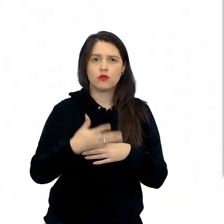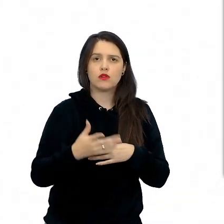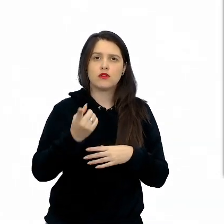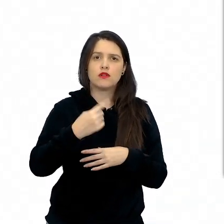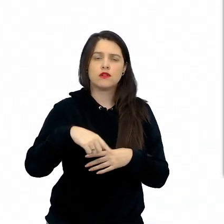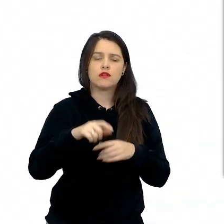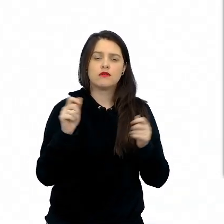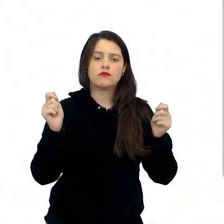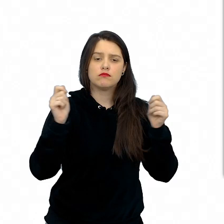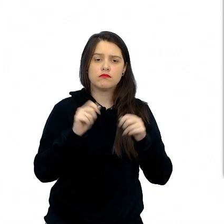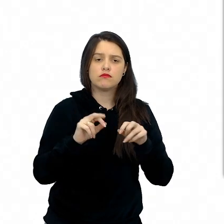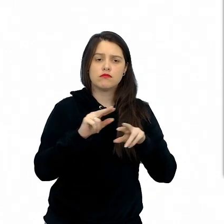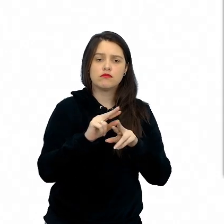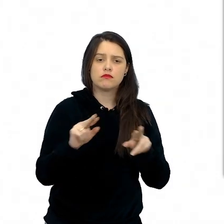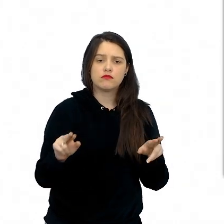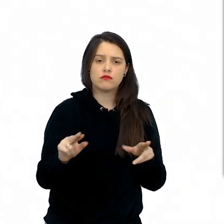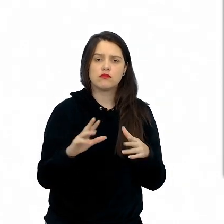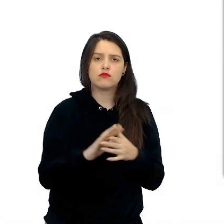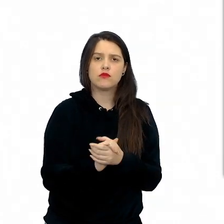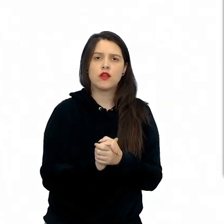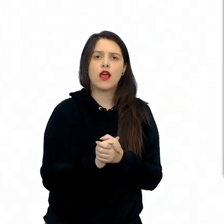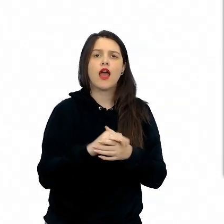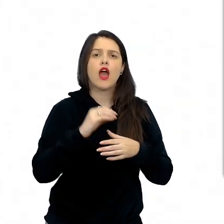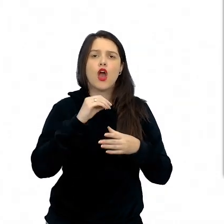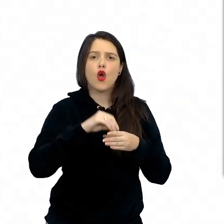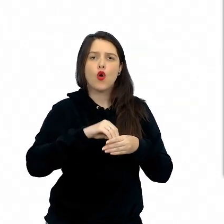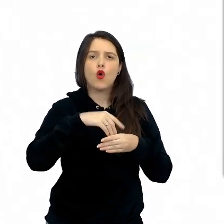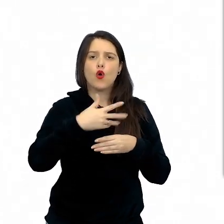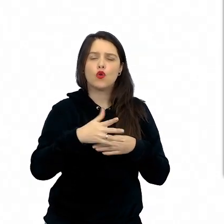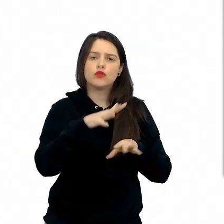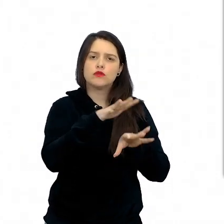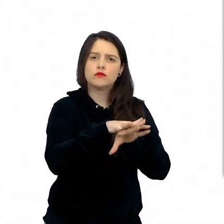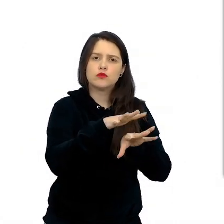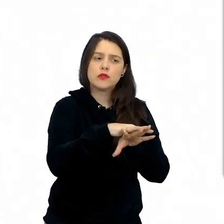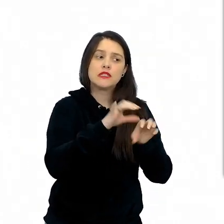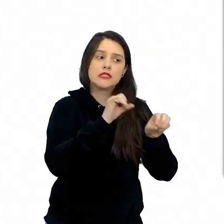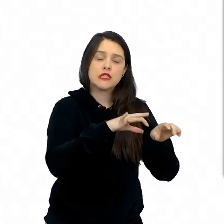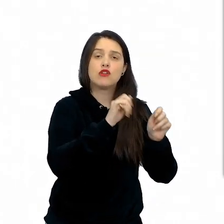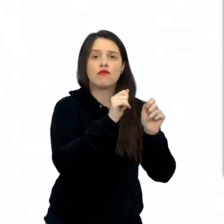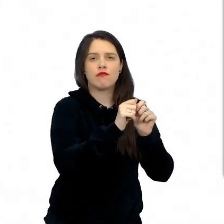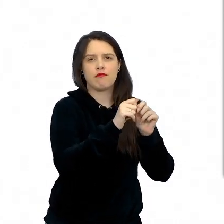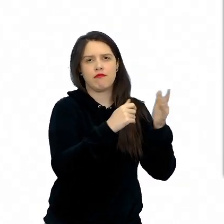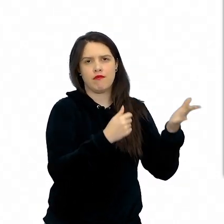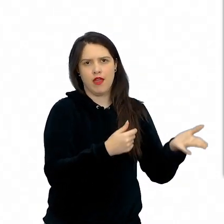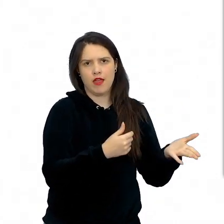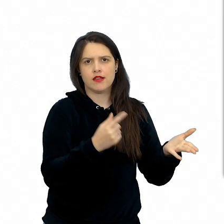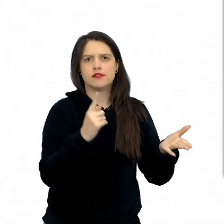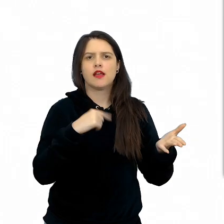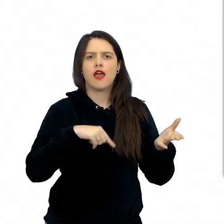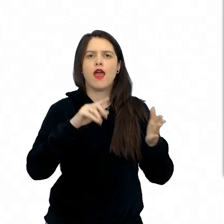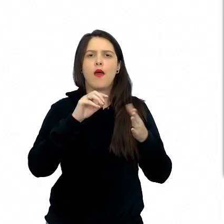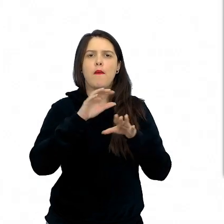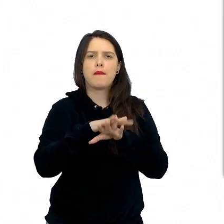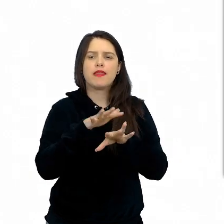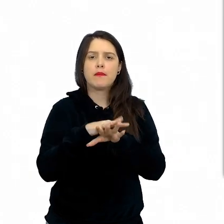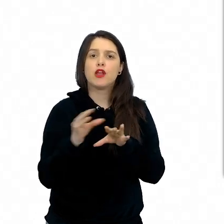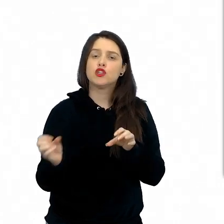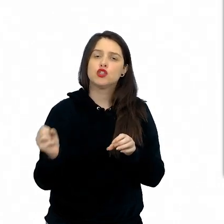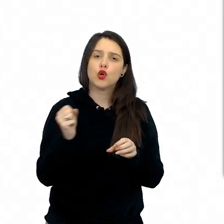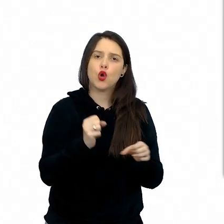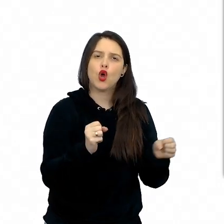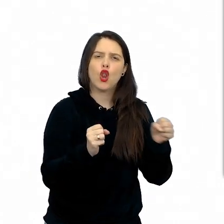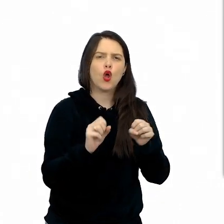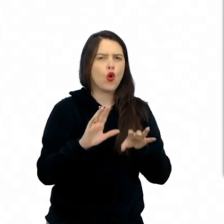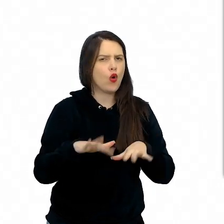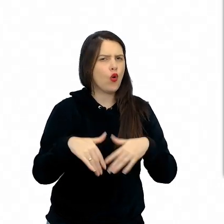que refere-se ao conhecimento do conteúdo matemático do ensino básico, aquele, né, a matemática escolar, ou